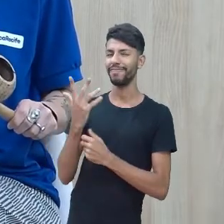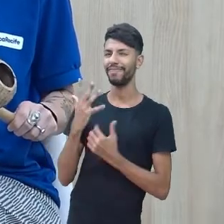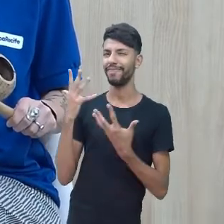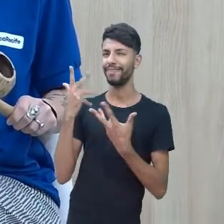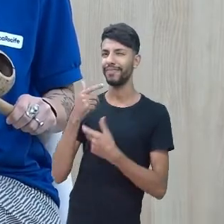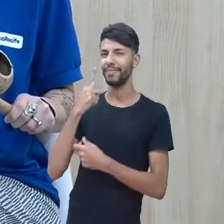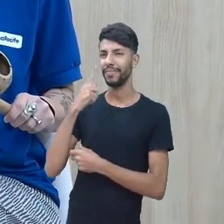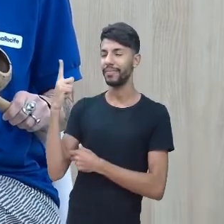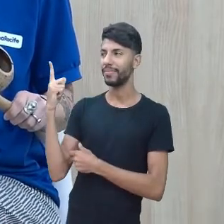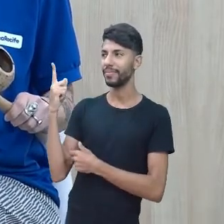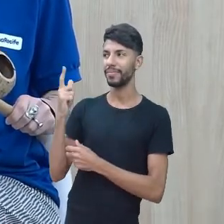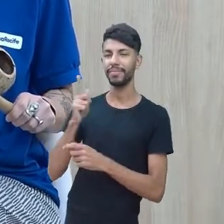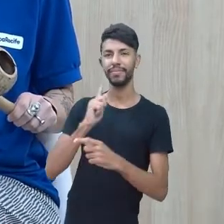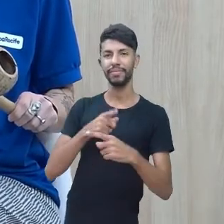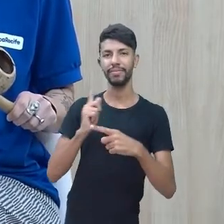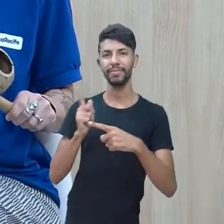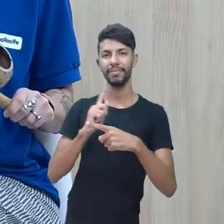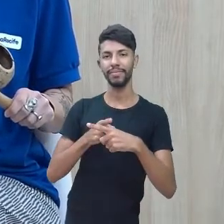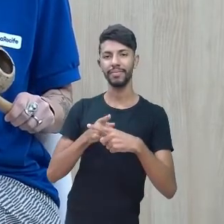escuta.